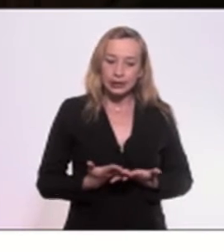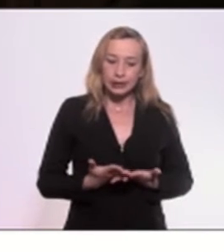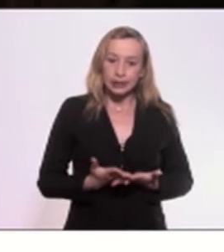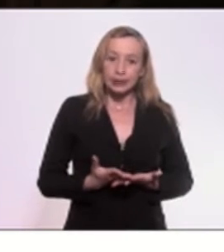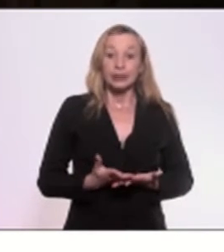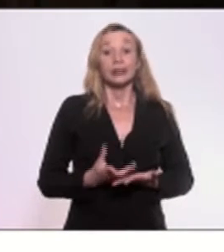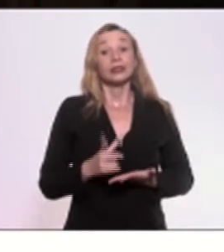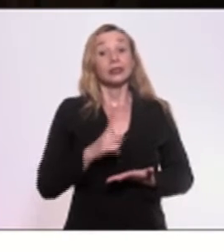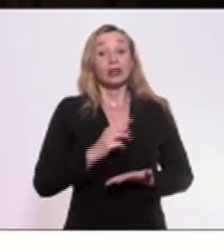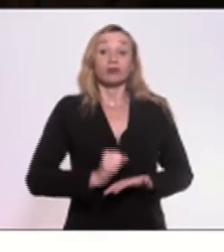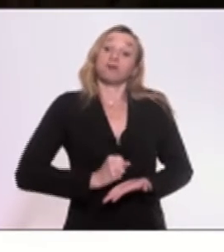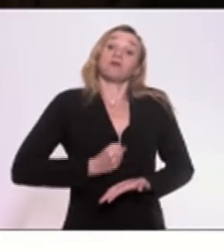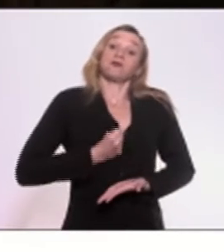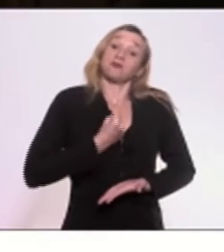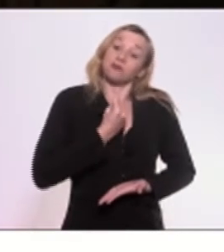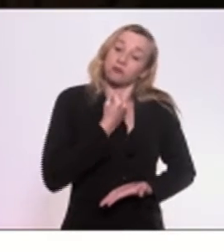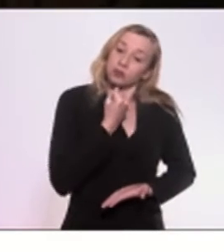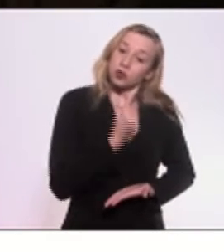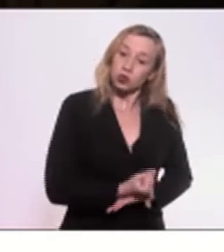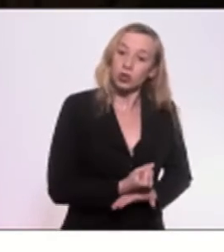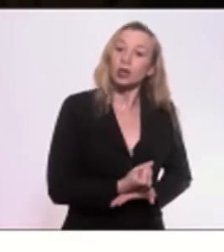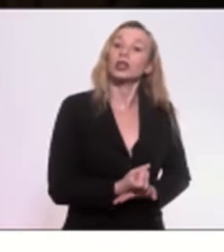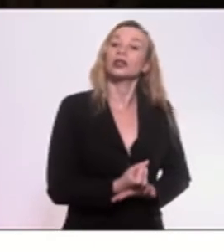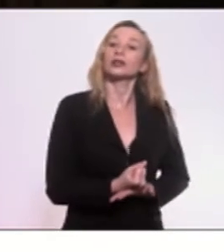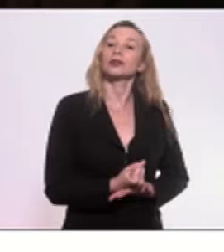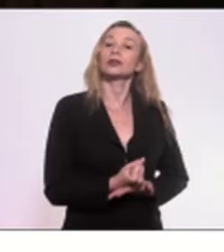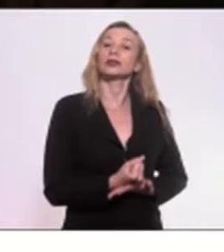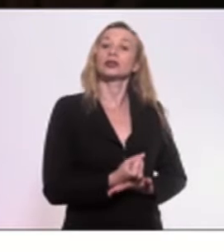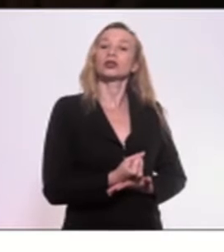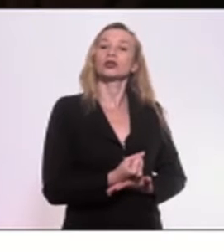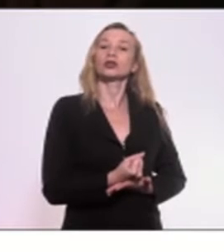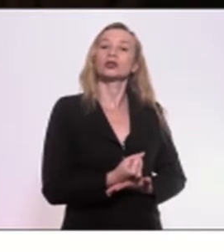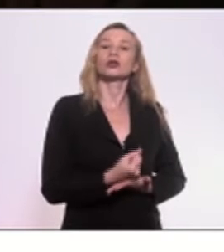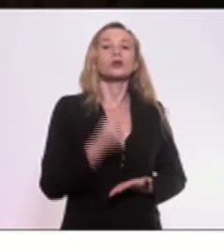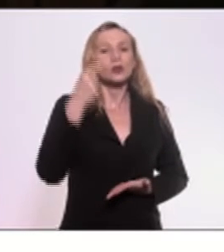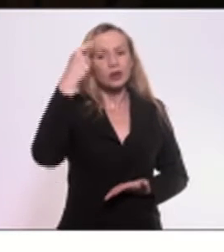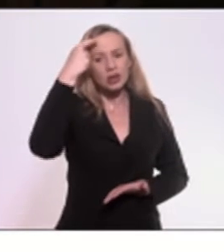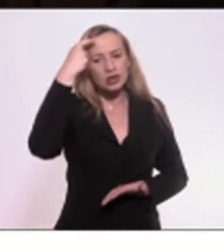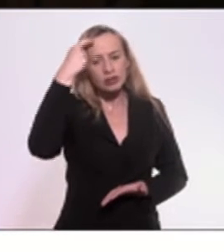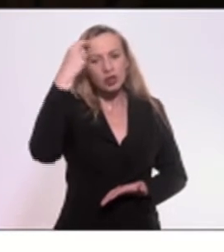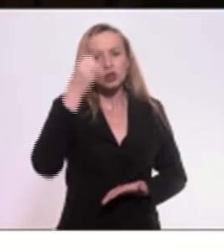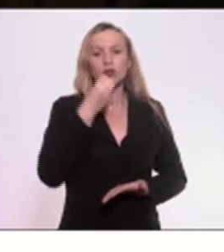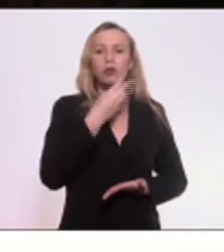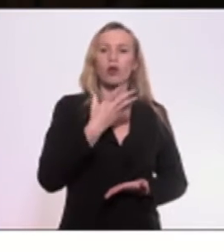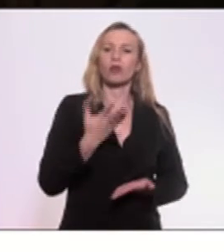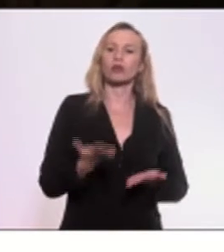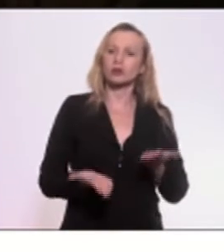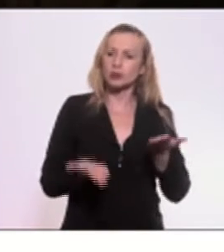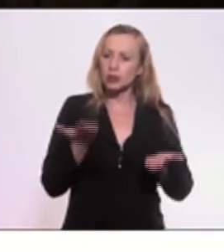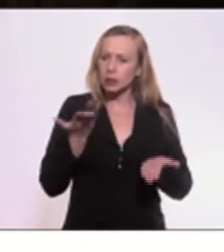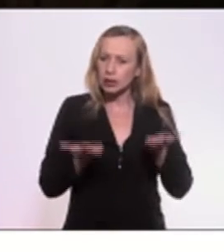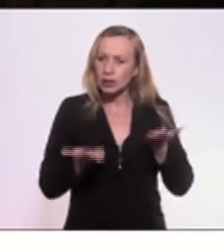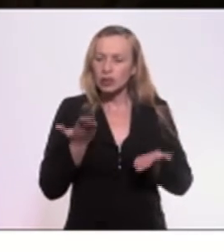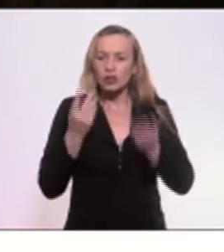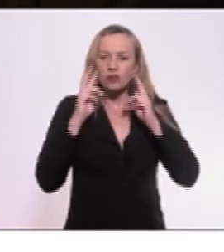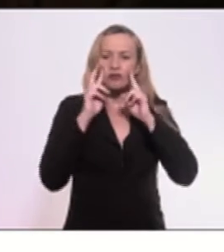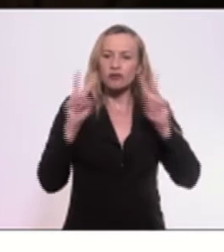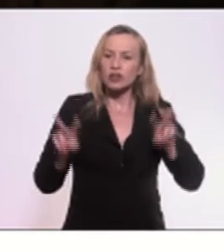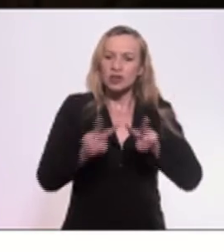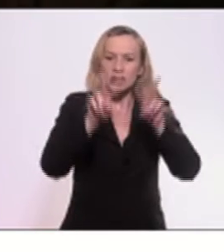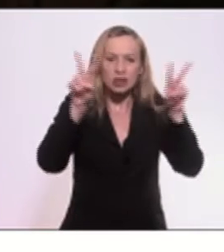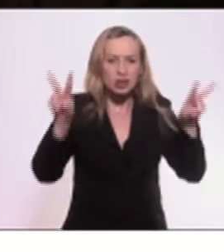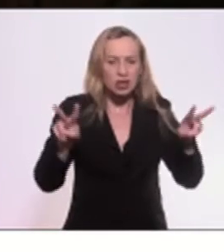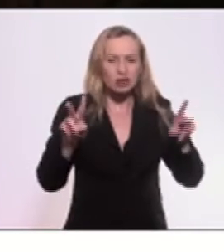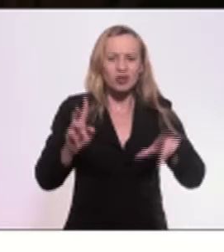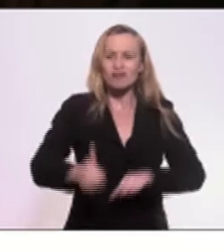que resistir com bom senso, com equilíbrio, visando,